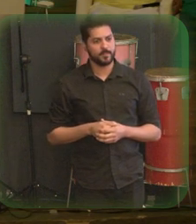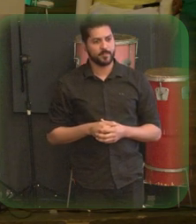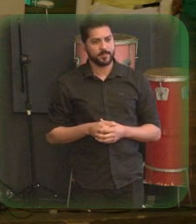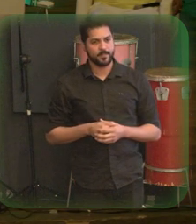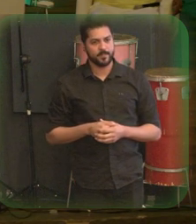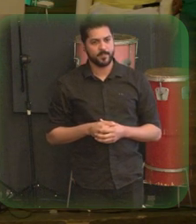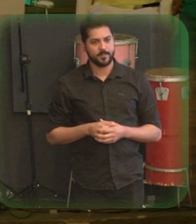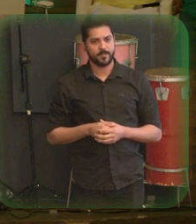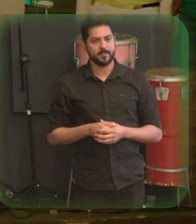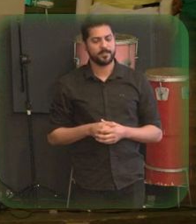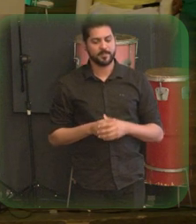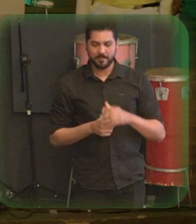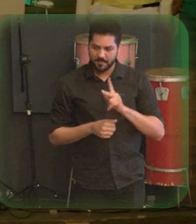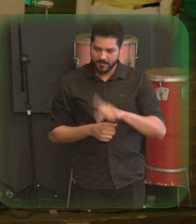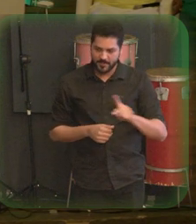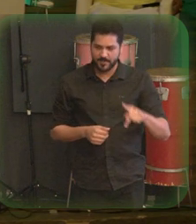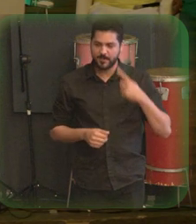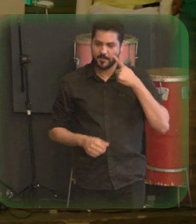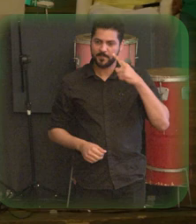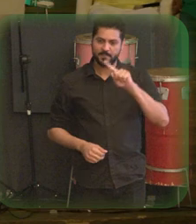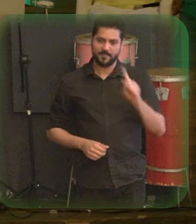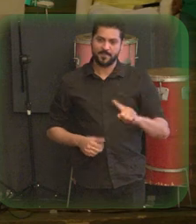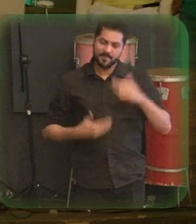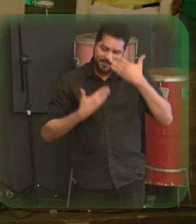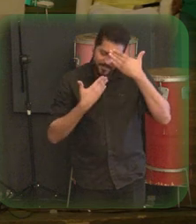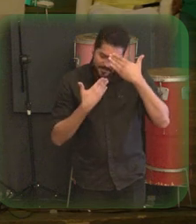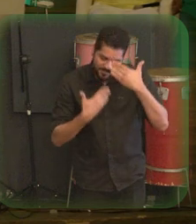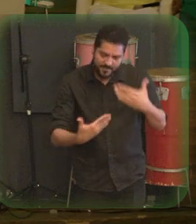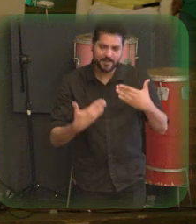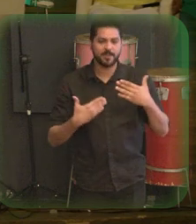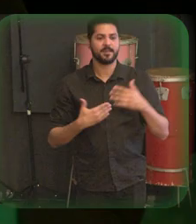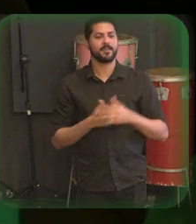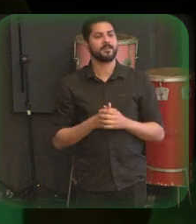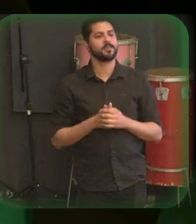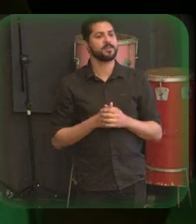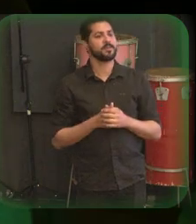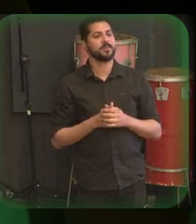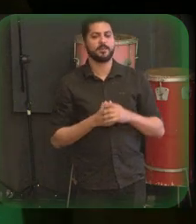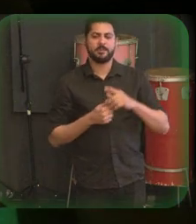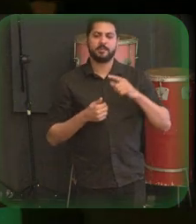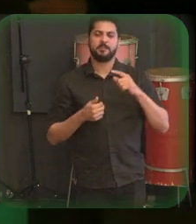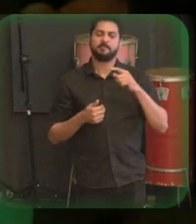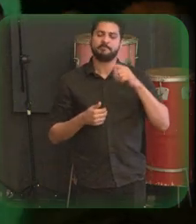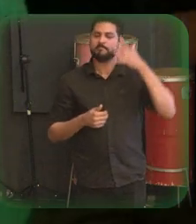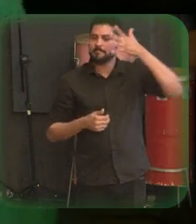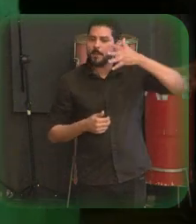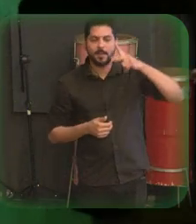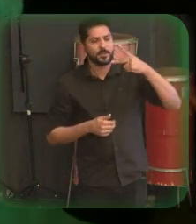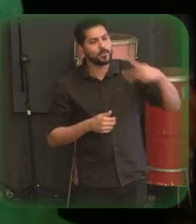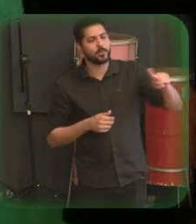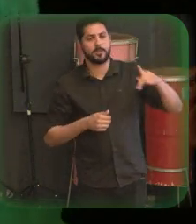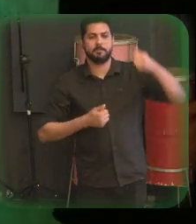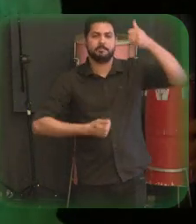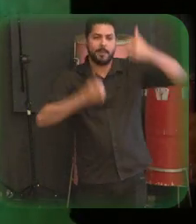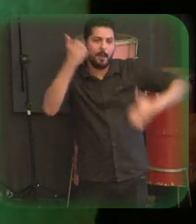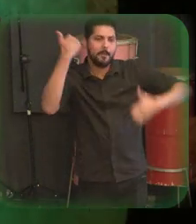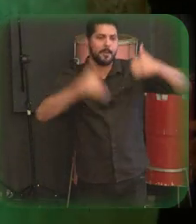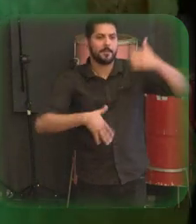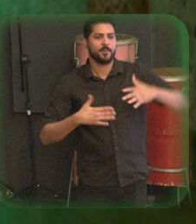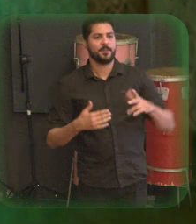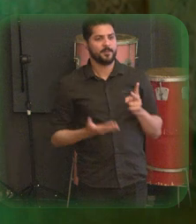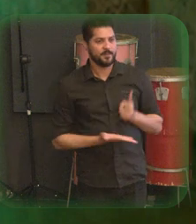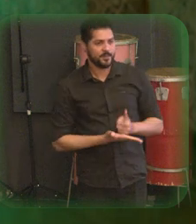Professor Zé Carlos, muitíssimo obrigado pelas palavras aqui apresentadas a toda essa plateia. Dando prosseguimento ao